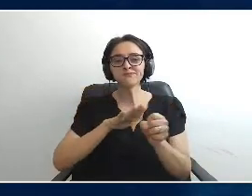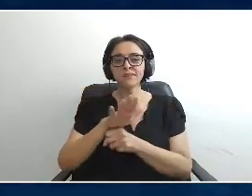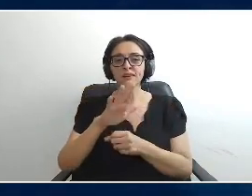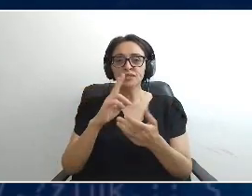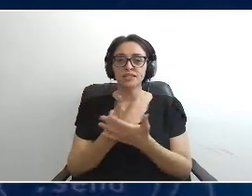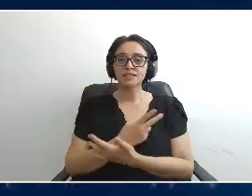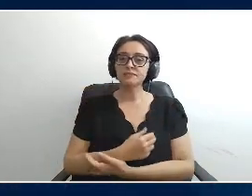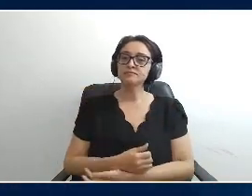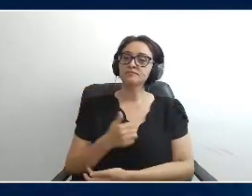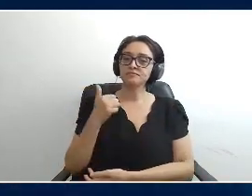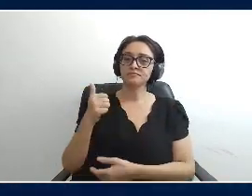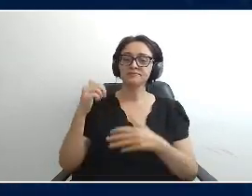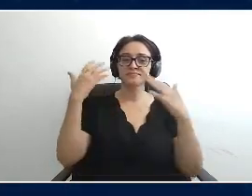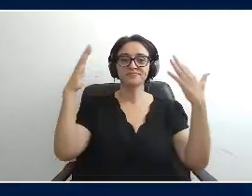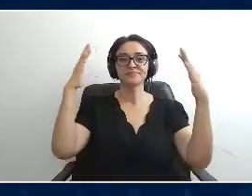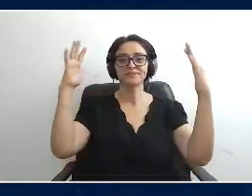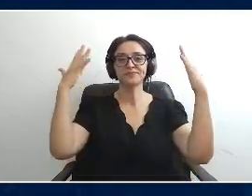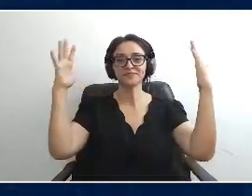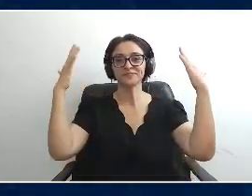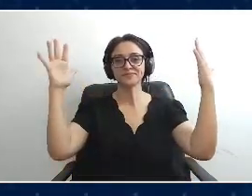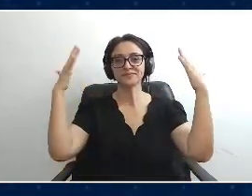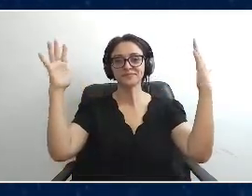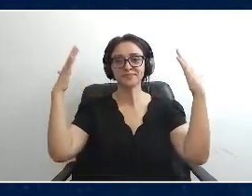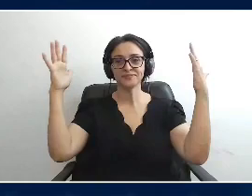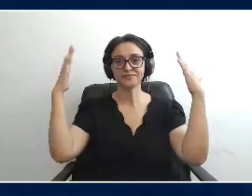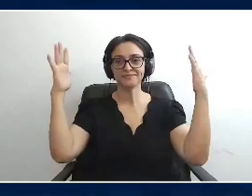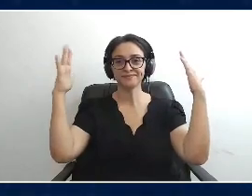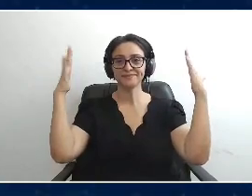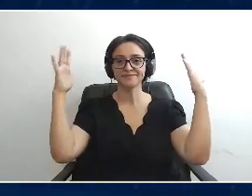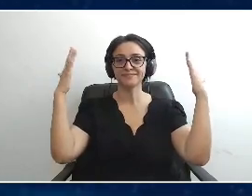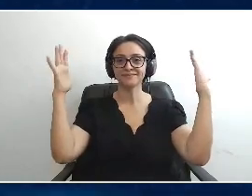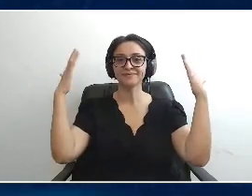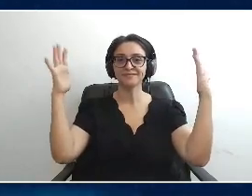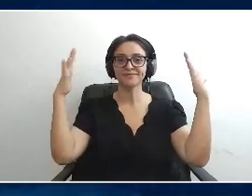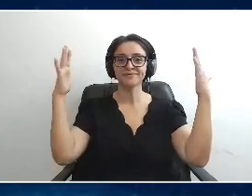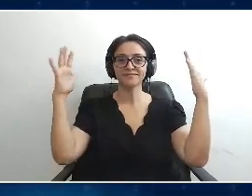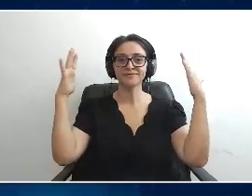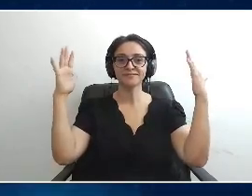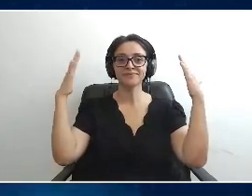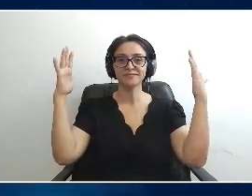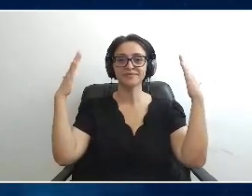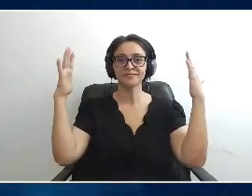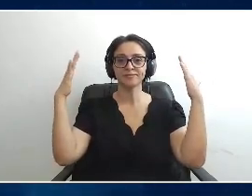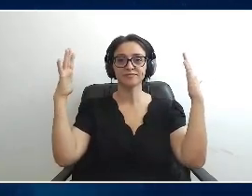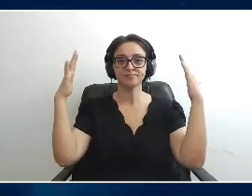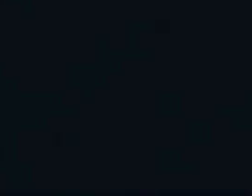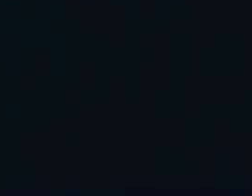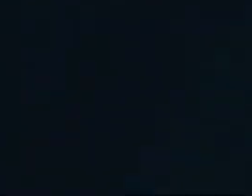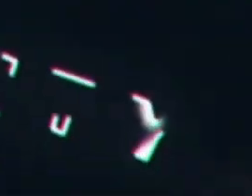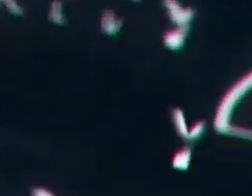Show demais. Salve de palmas pro Léo, pessoal. Valeu demais aí, Léo. Tamo junto.